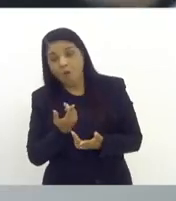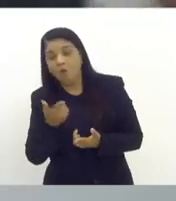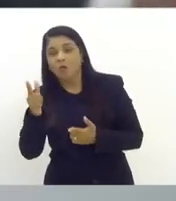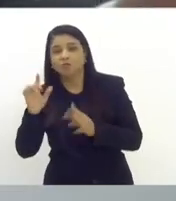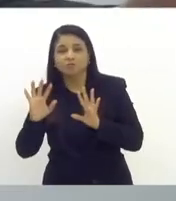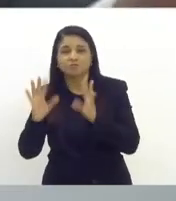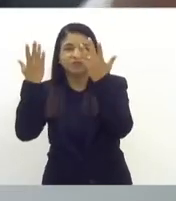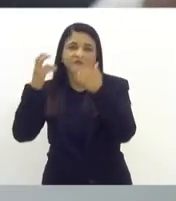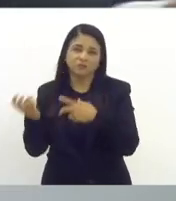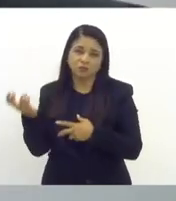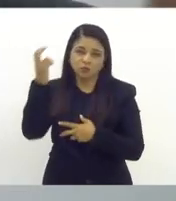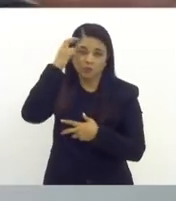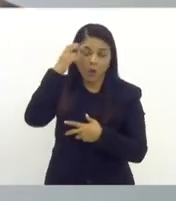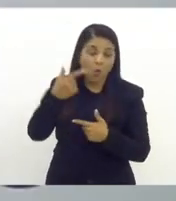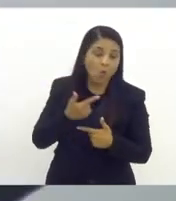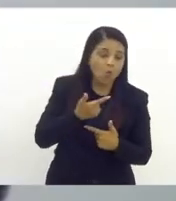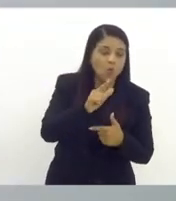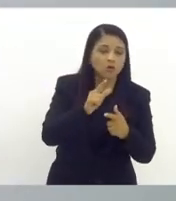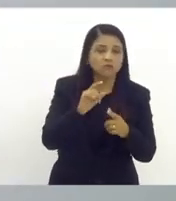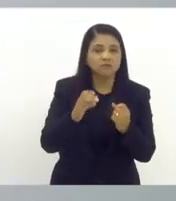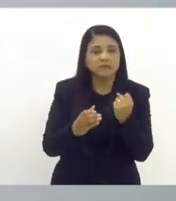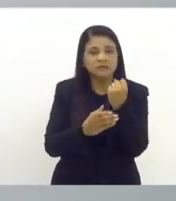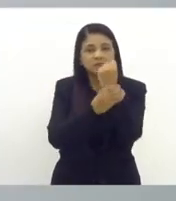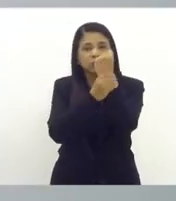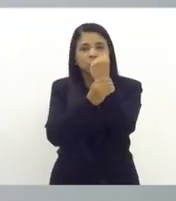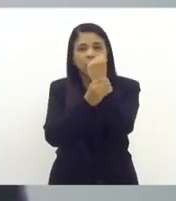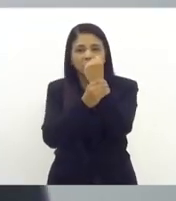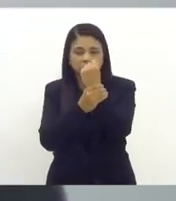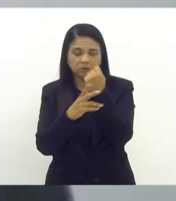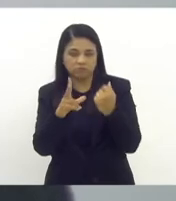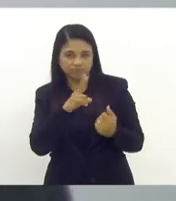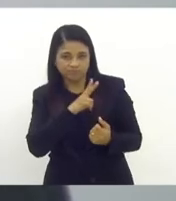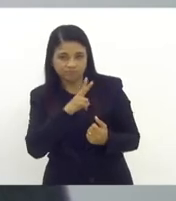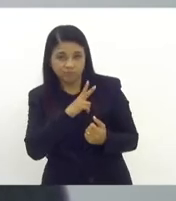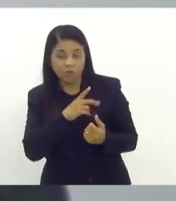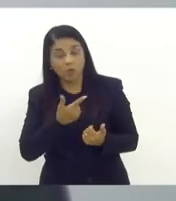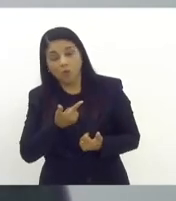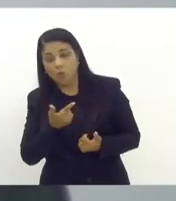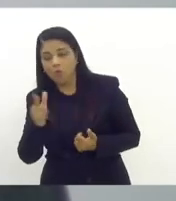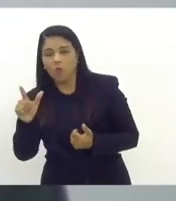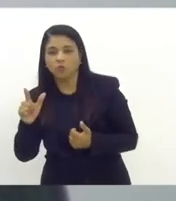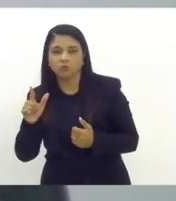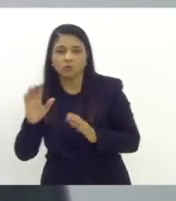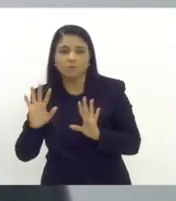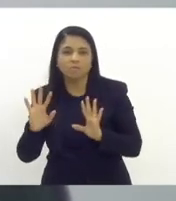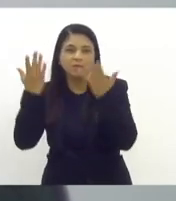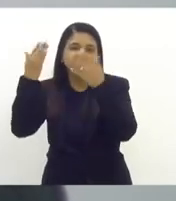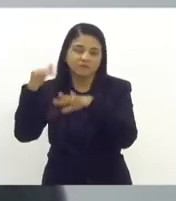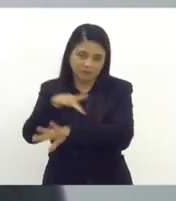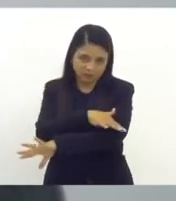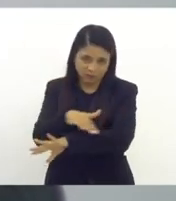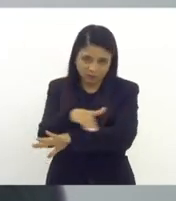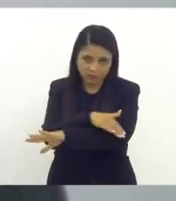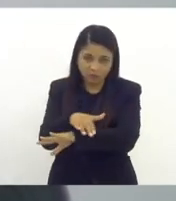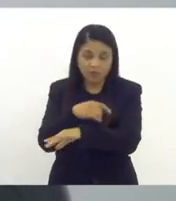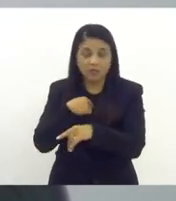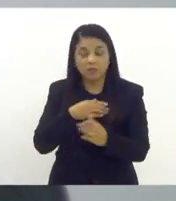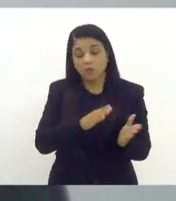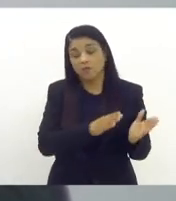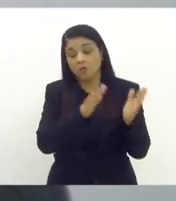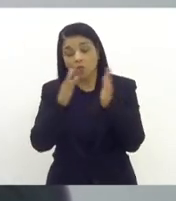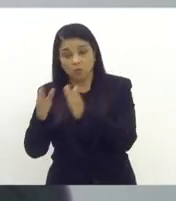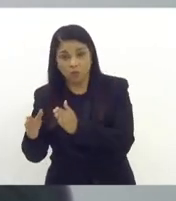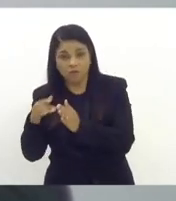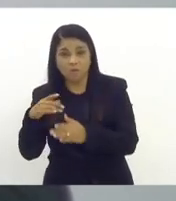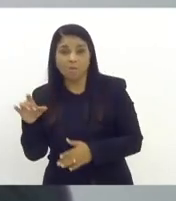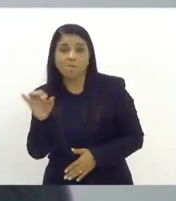o foco é mais a questão da segurança privado o outro é uma manifestação de rua mas também nós temos que ver o o outro lado Senhores da polícia só para